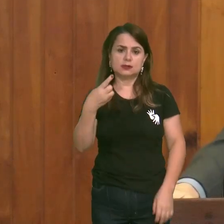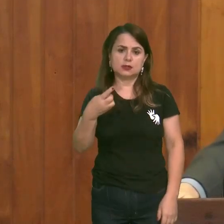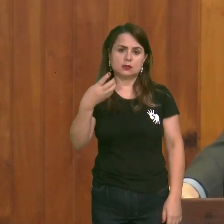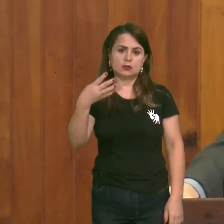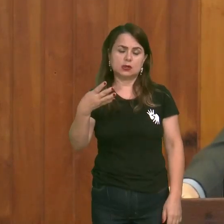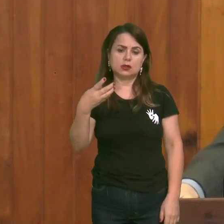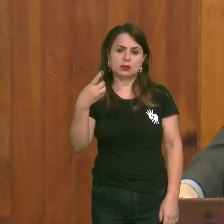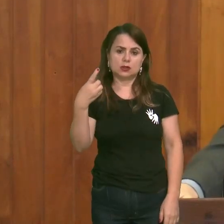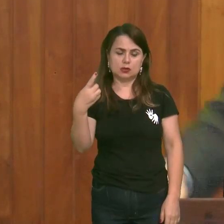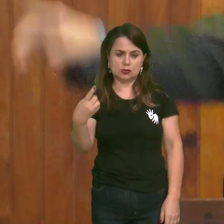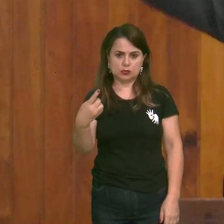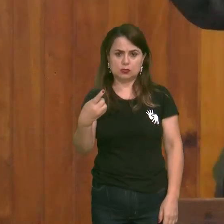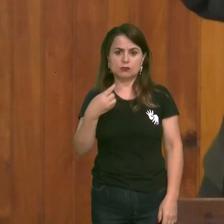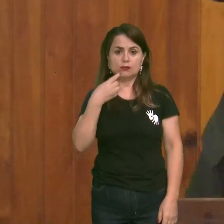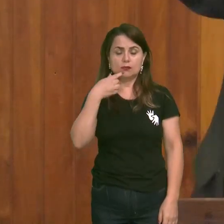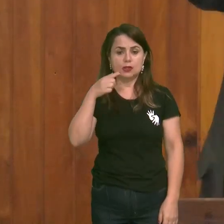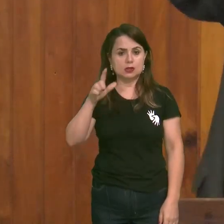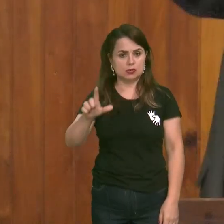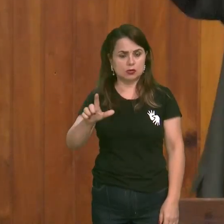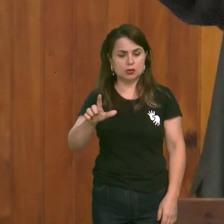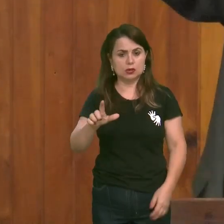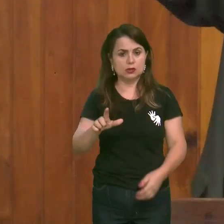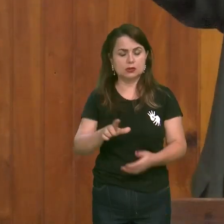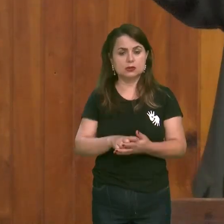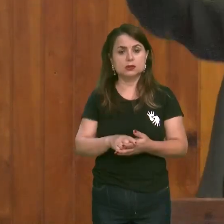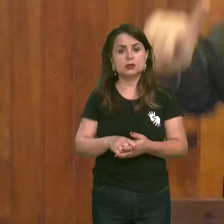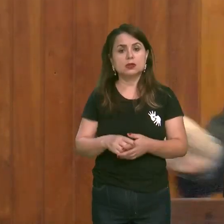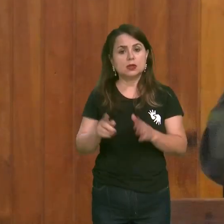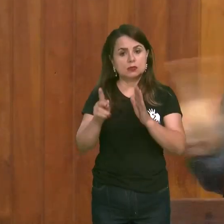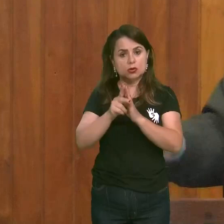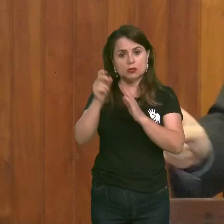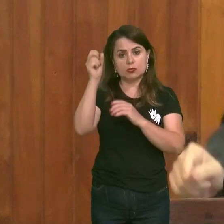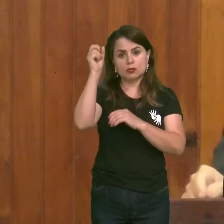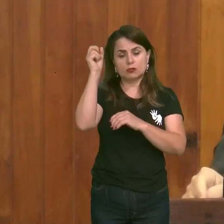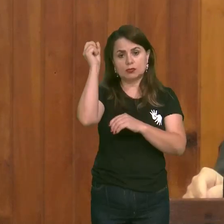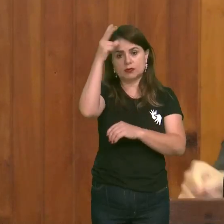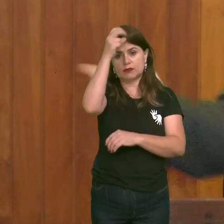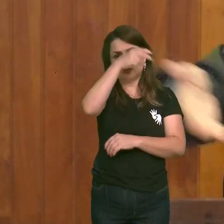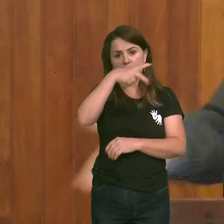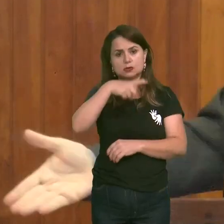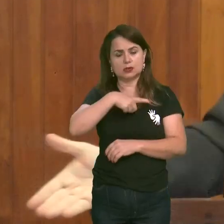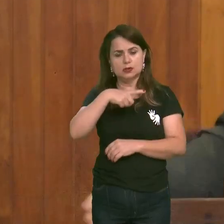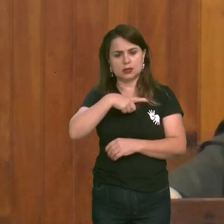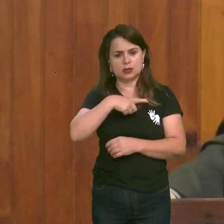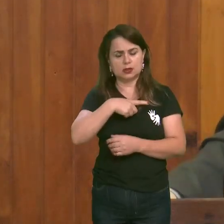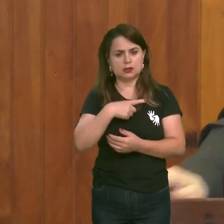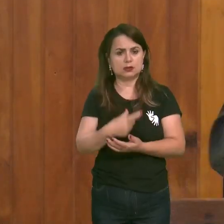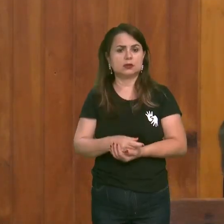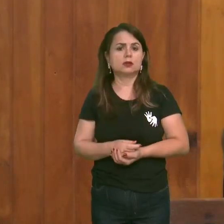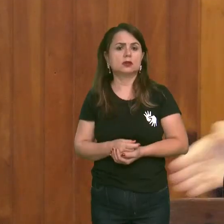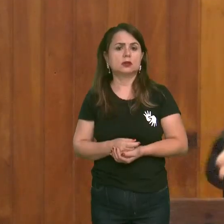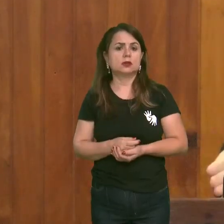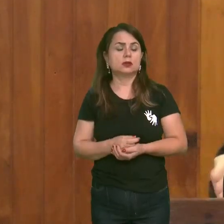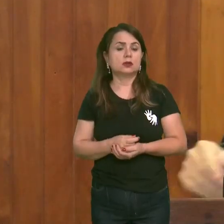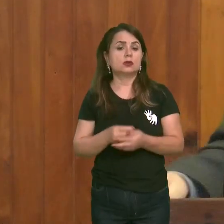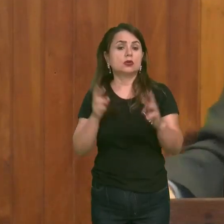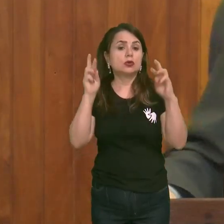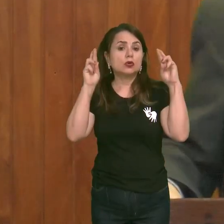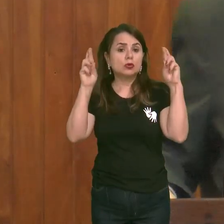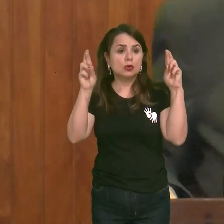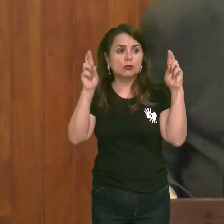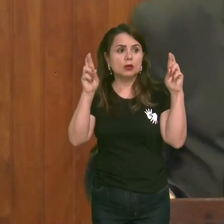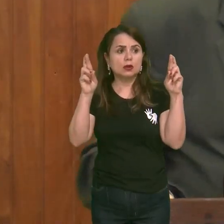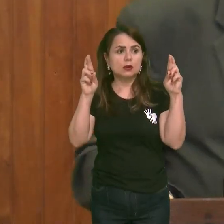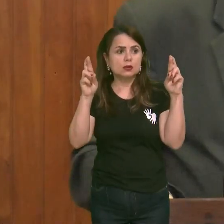de reais Vereador Hélio que é o que a prefeitura tem para manipular e não um 546 Como dito mas que desse